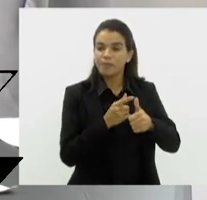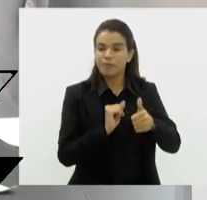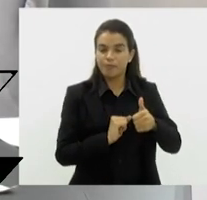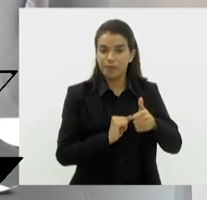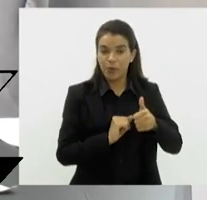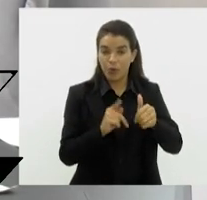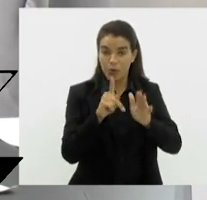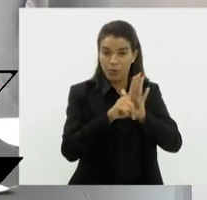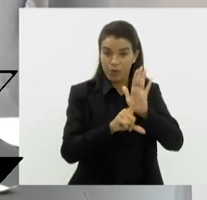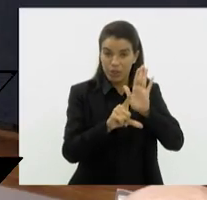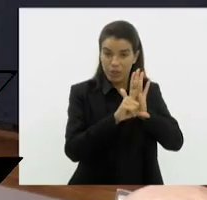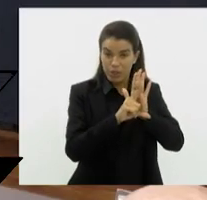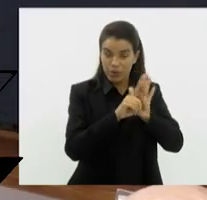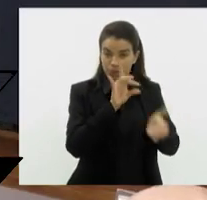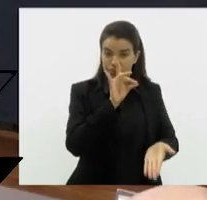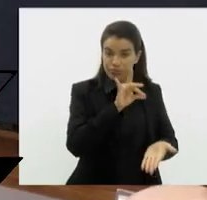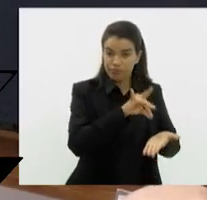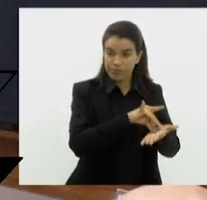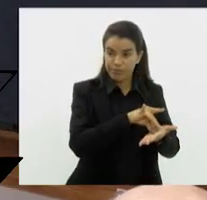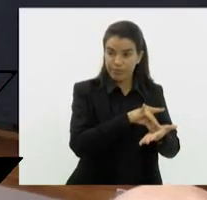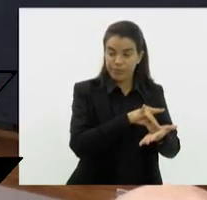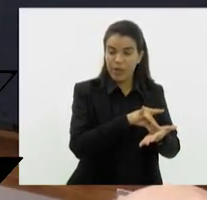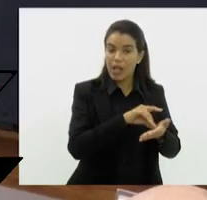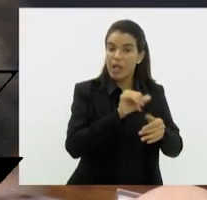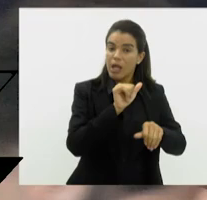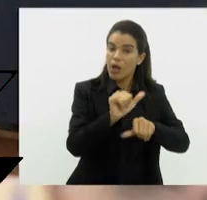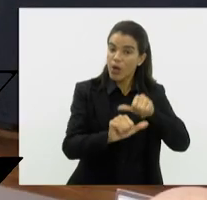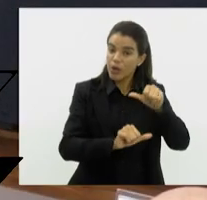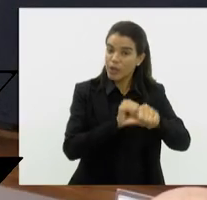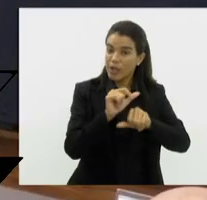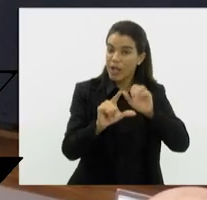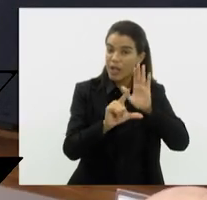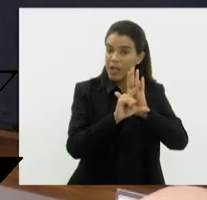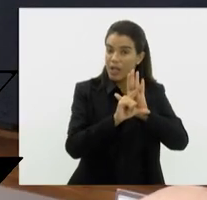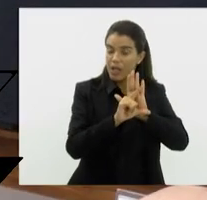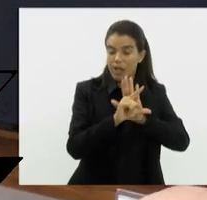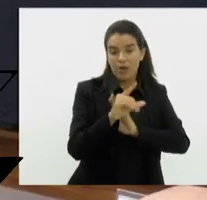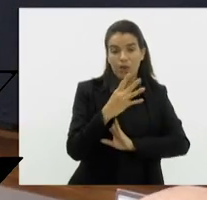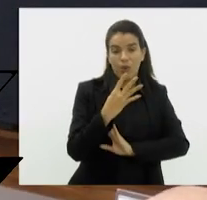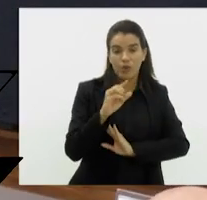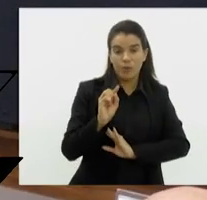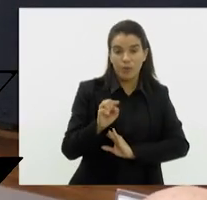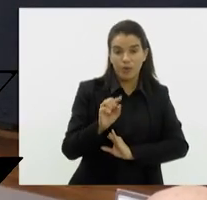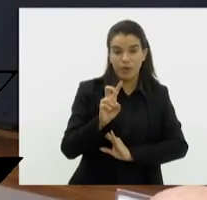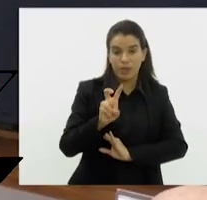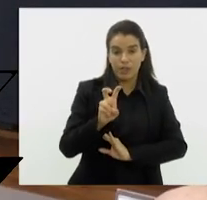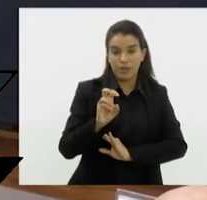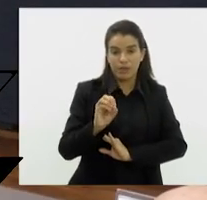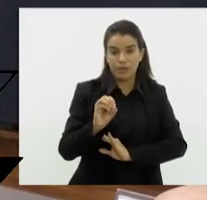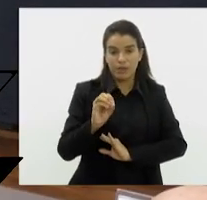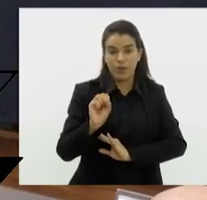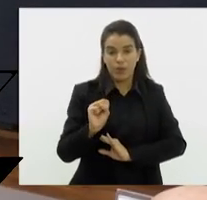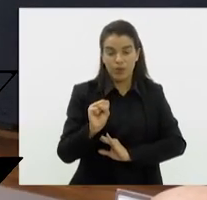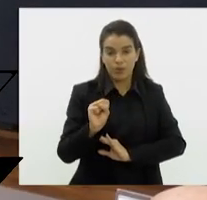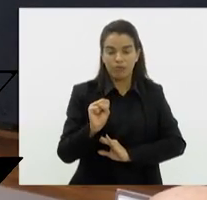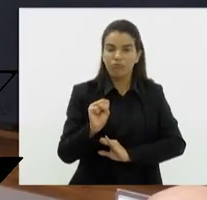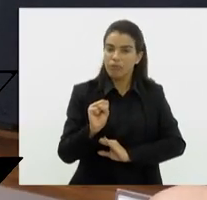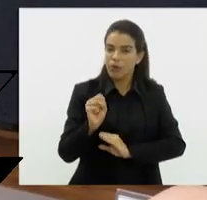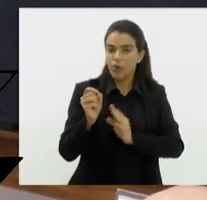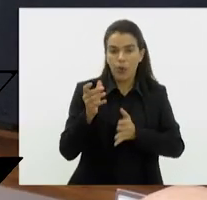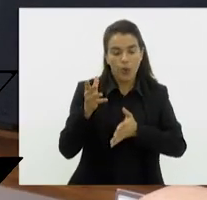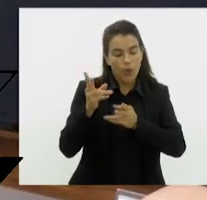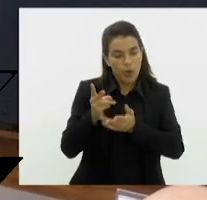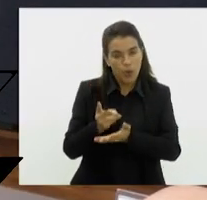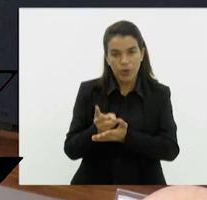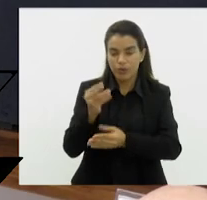o projeto original, ele altera a lei 4.508. Então, continuaria a estar